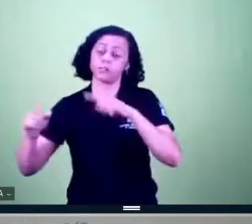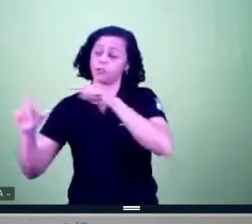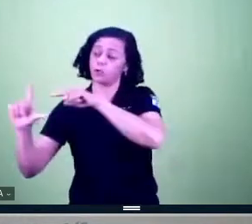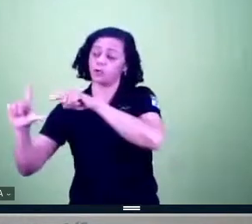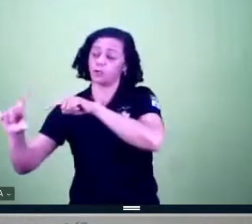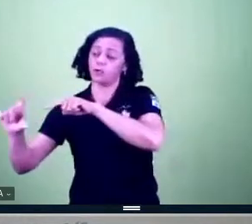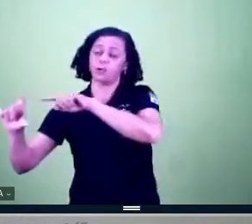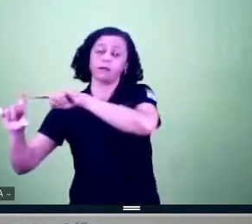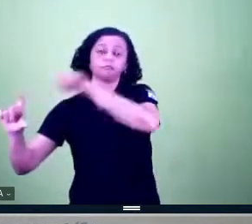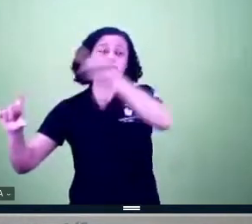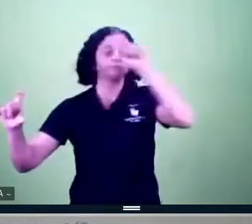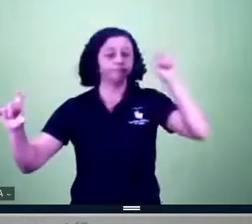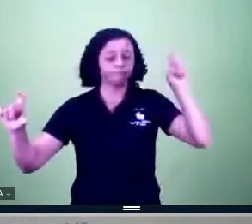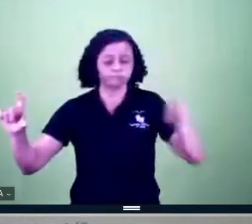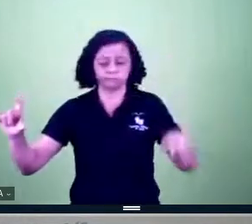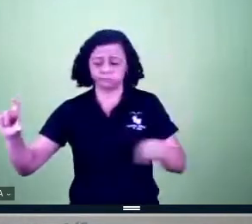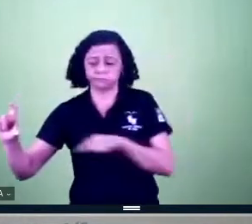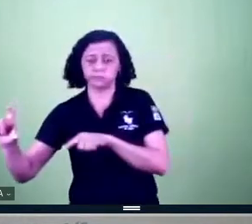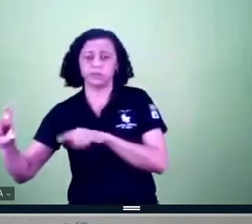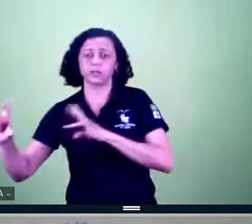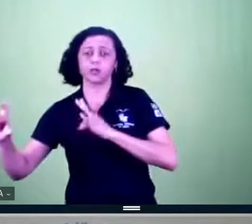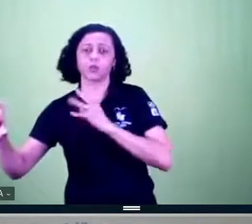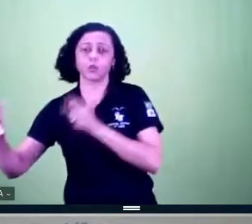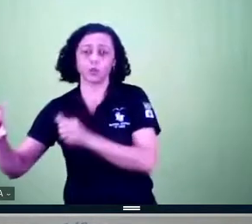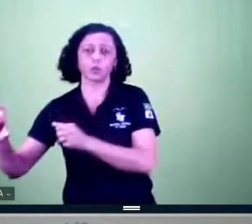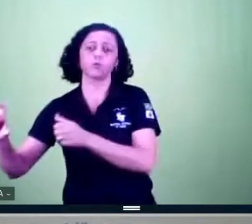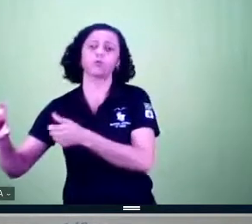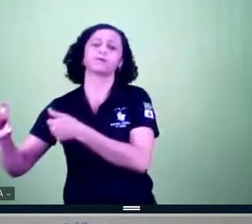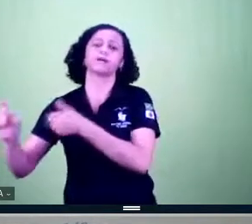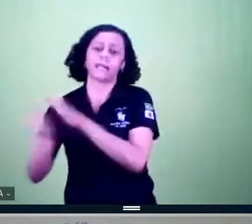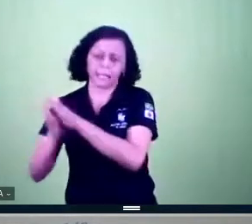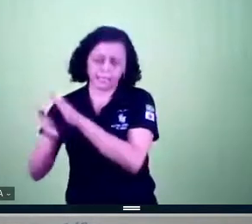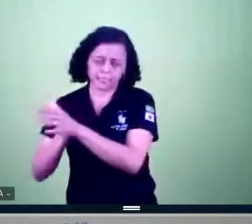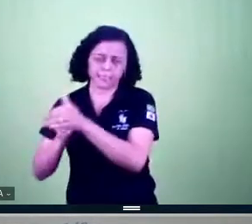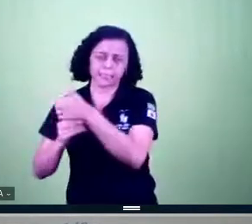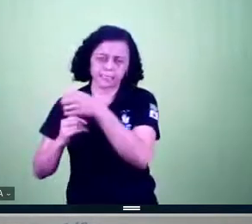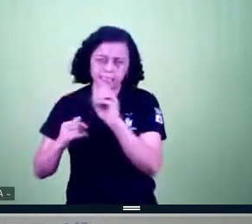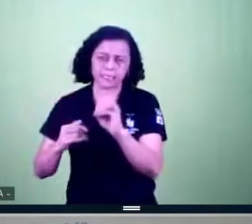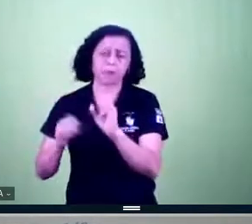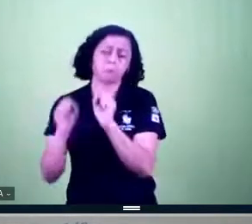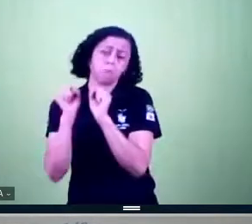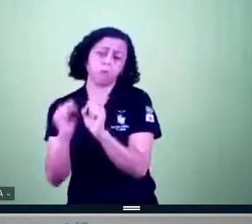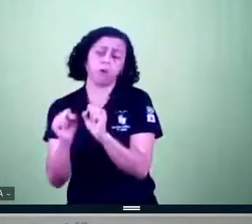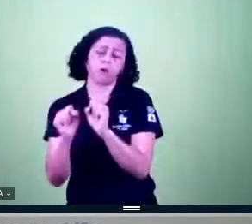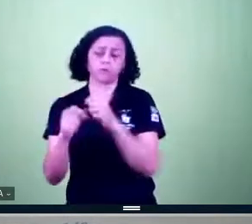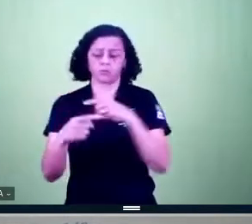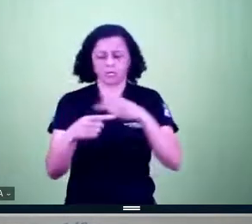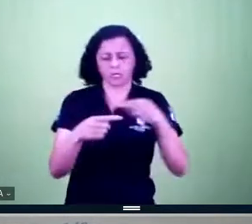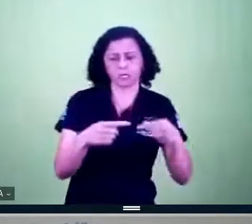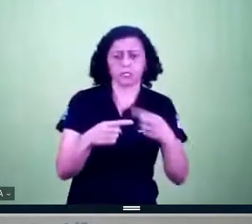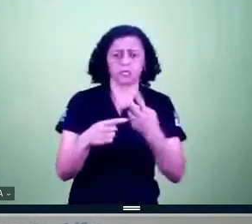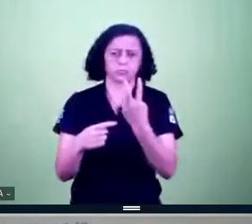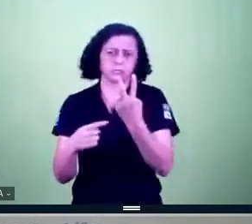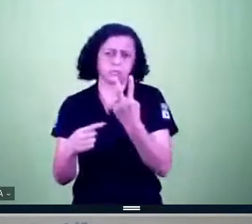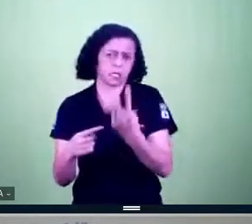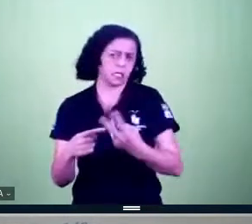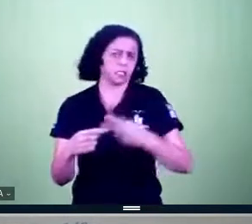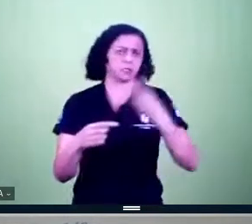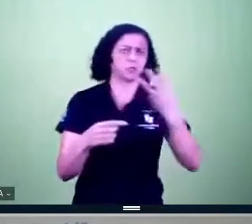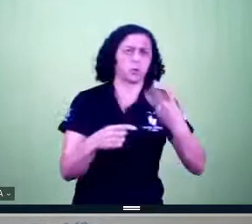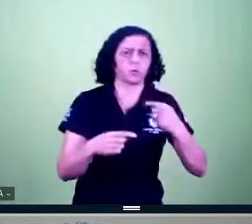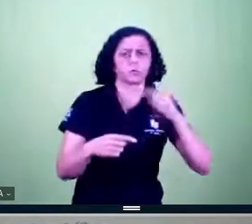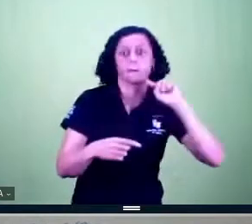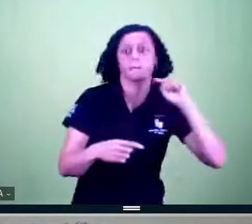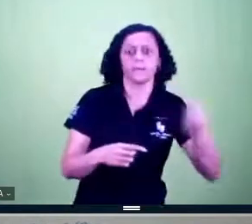meus elementos resistivos do circuito, quantos forem, eu posso ter 3, posso ter 2, posso ter 1, posso ter 1.000, não